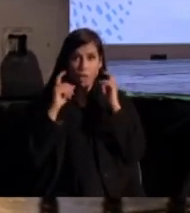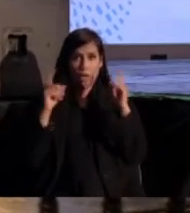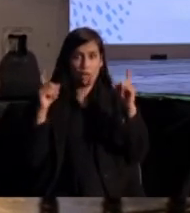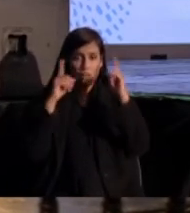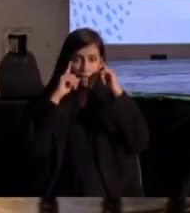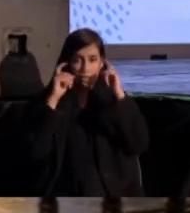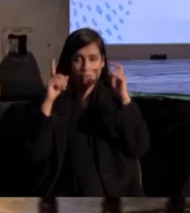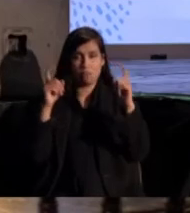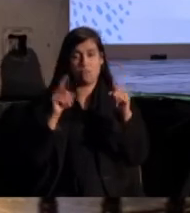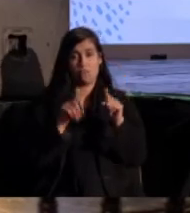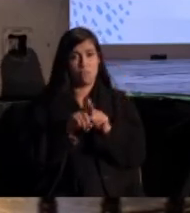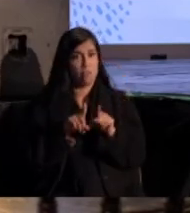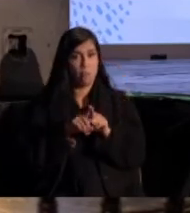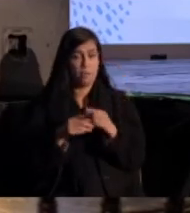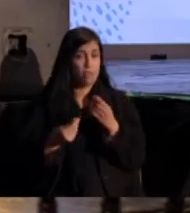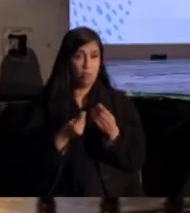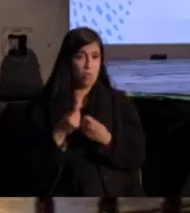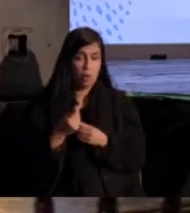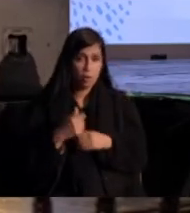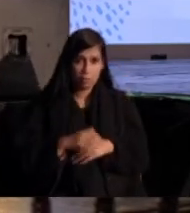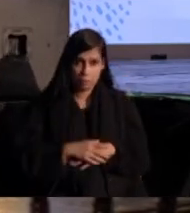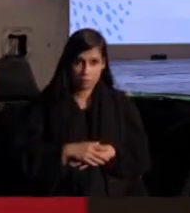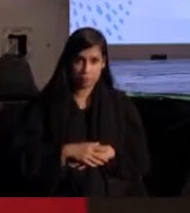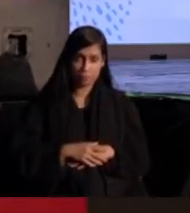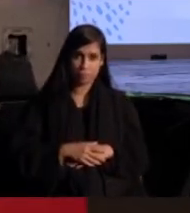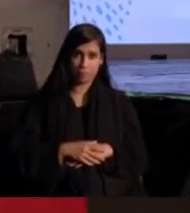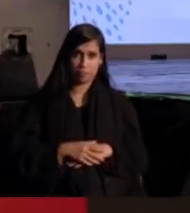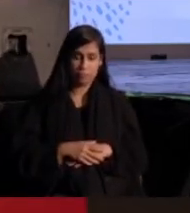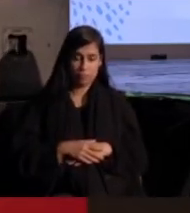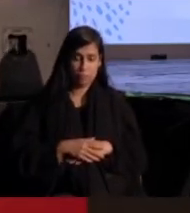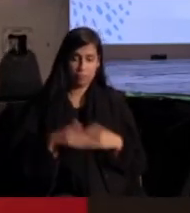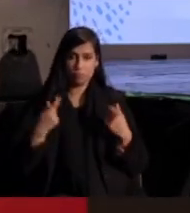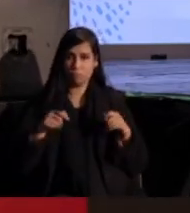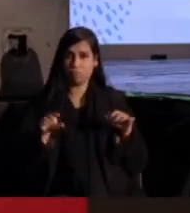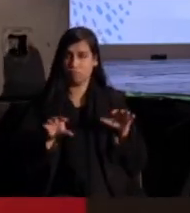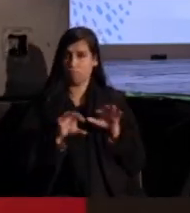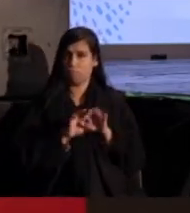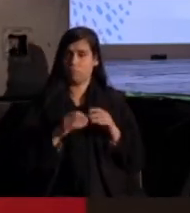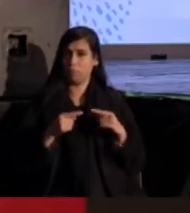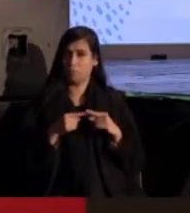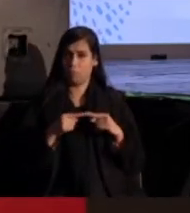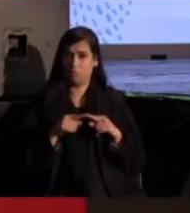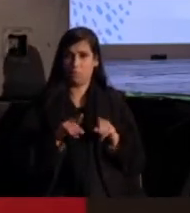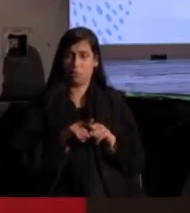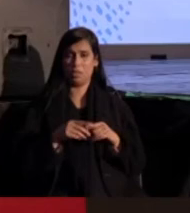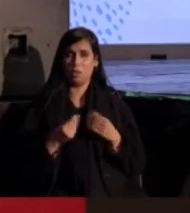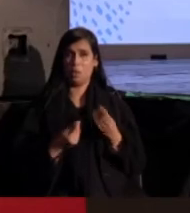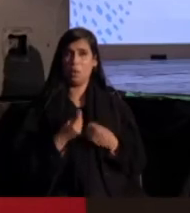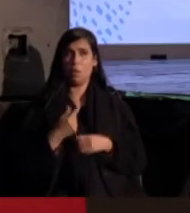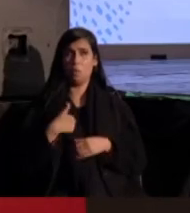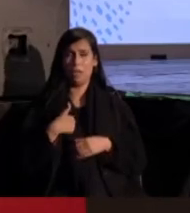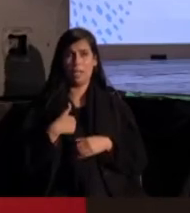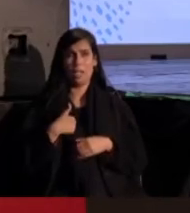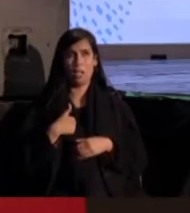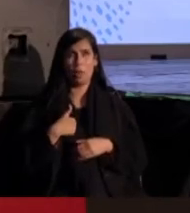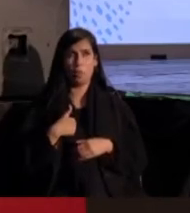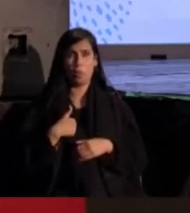violência, por exemplo. Então, se essa interseccionalidade ela está colocada aí, como esperar que um Estado